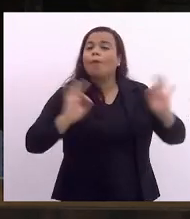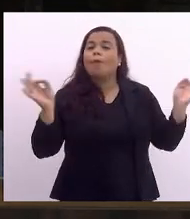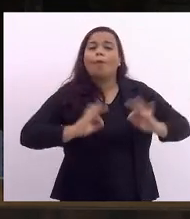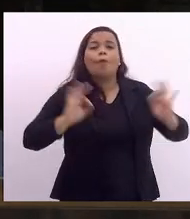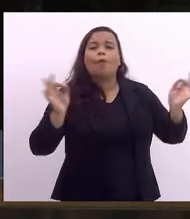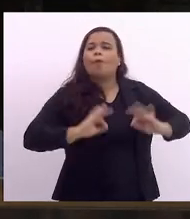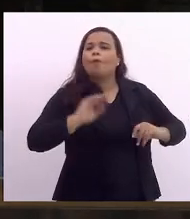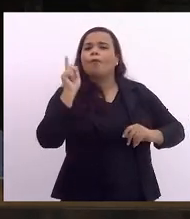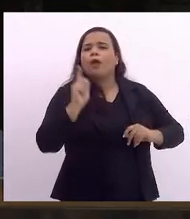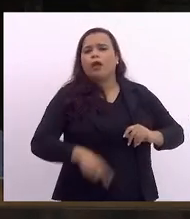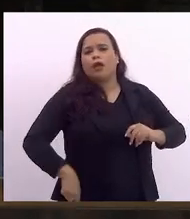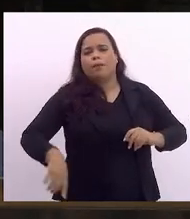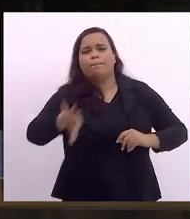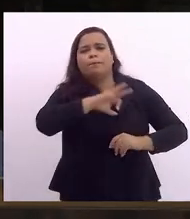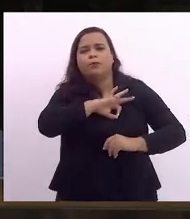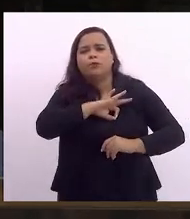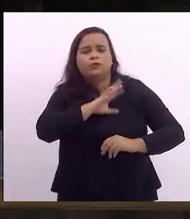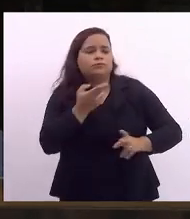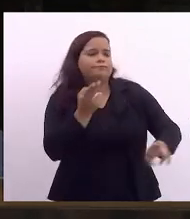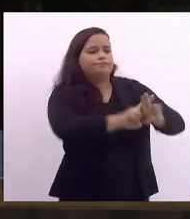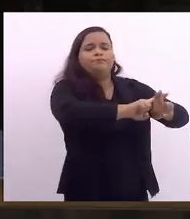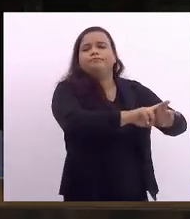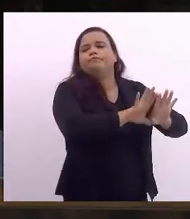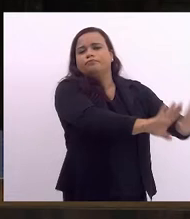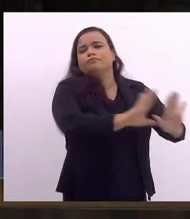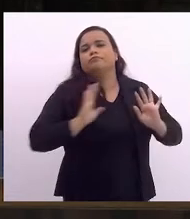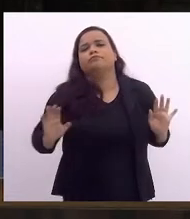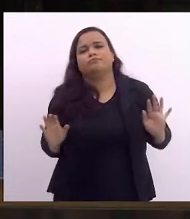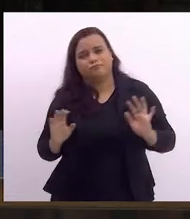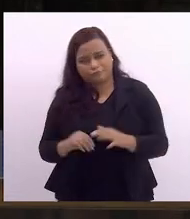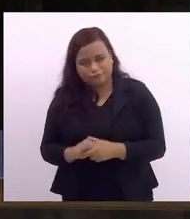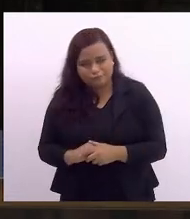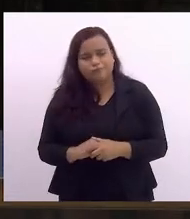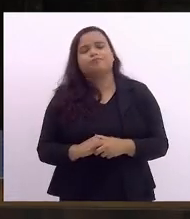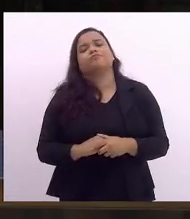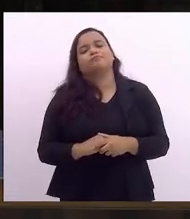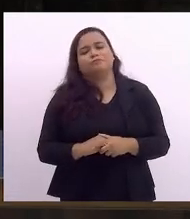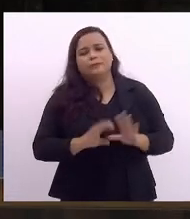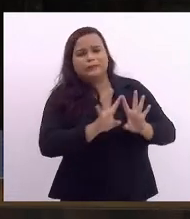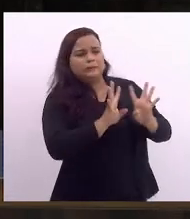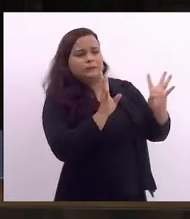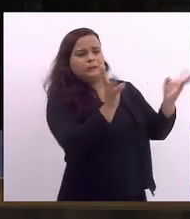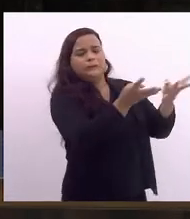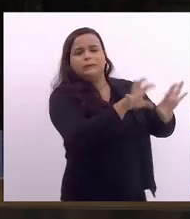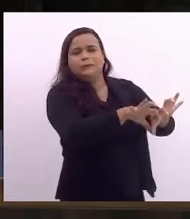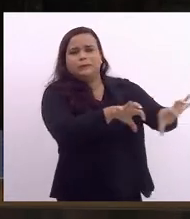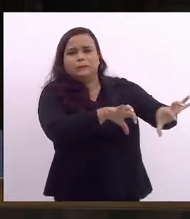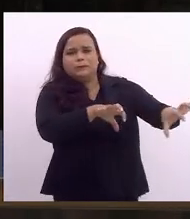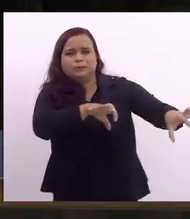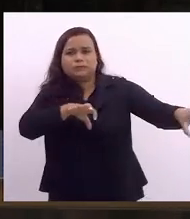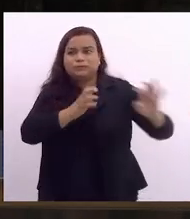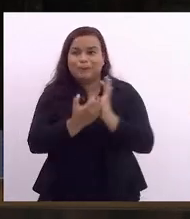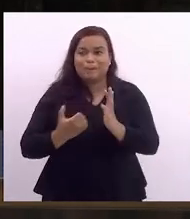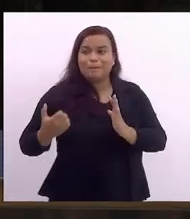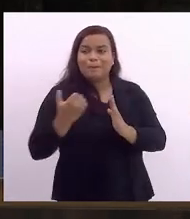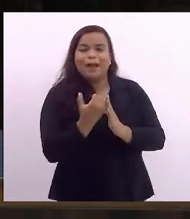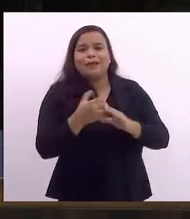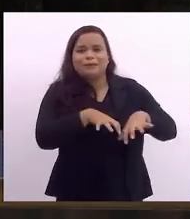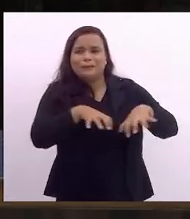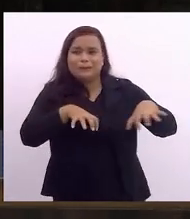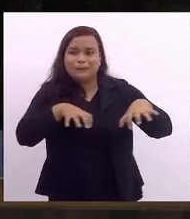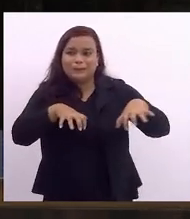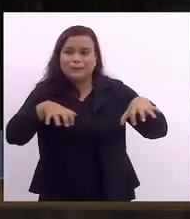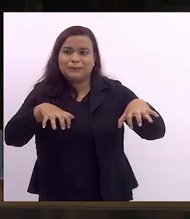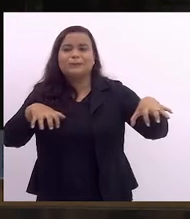da polícia penal como forma de cercear ainda mais esses homens privados de liberdade,